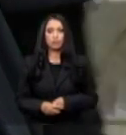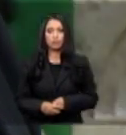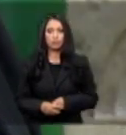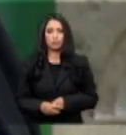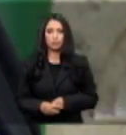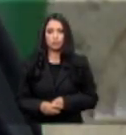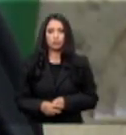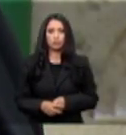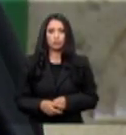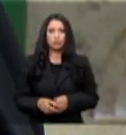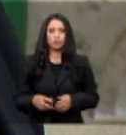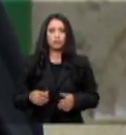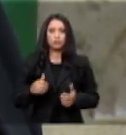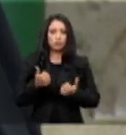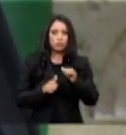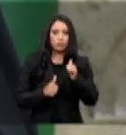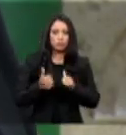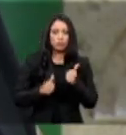reexame da matéria.